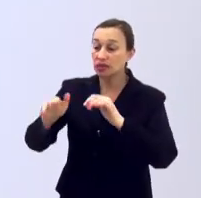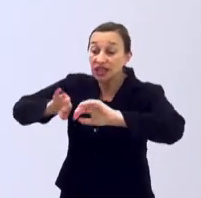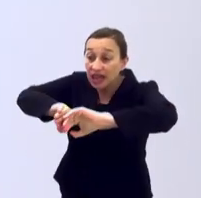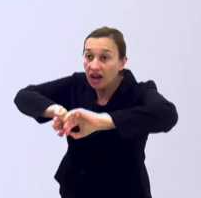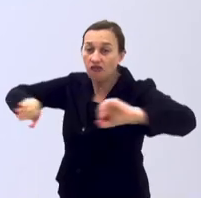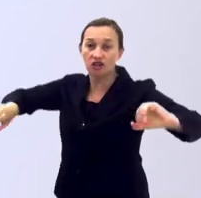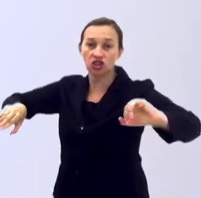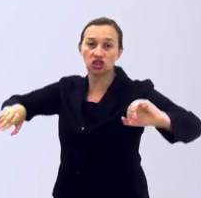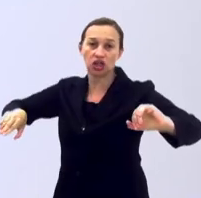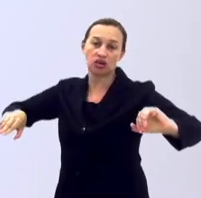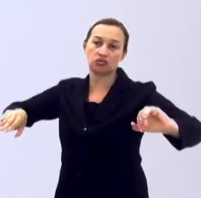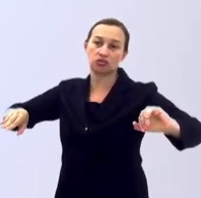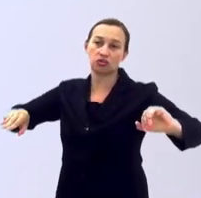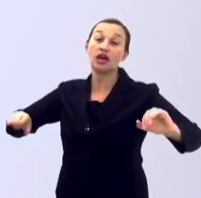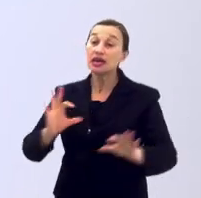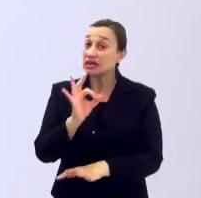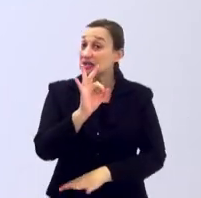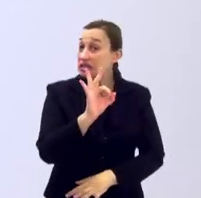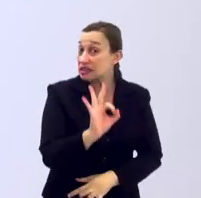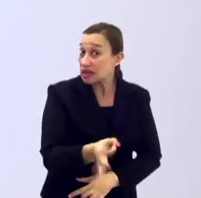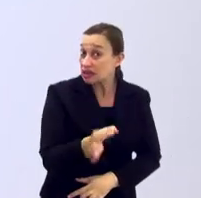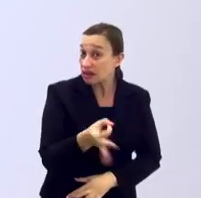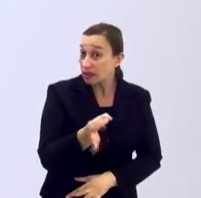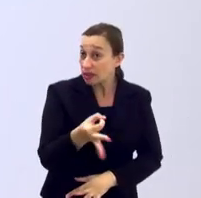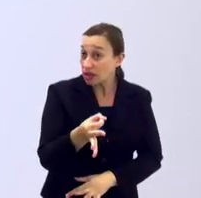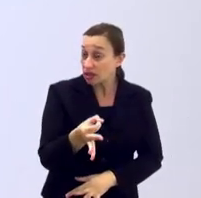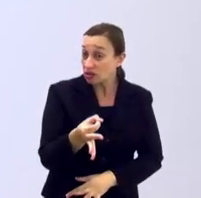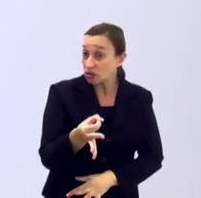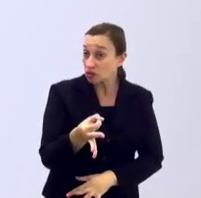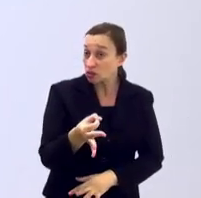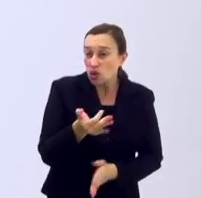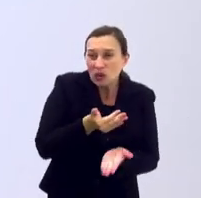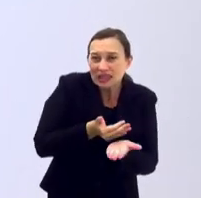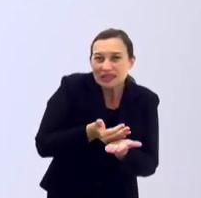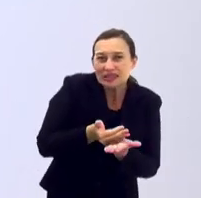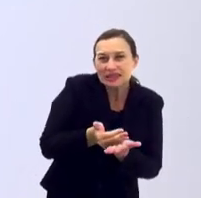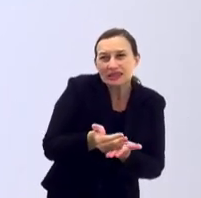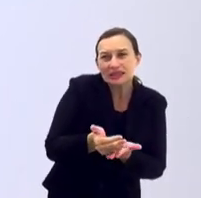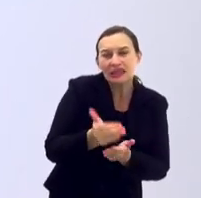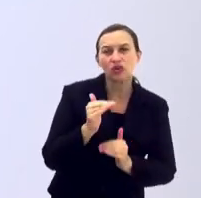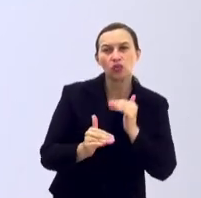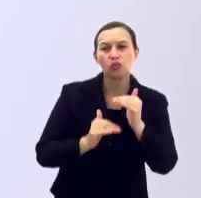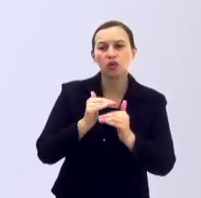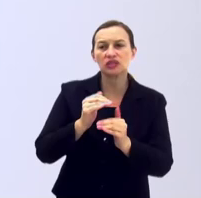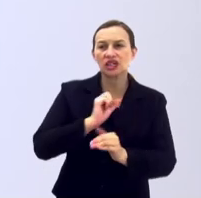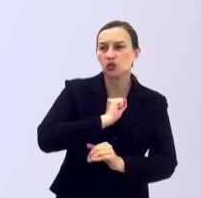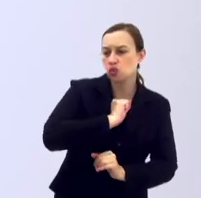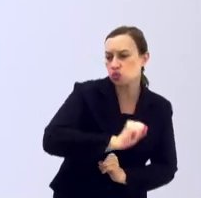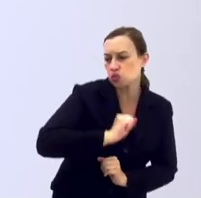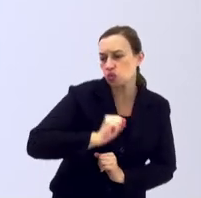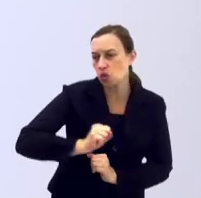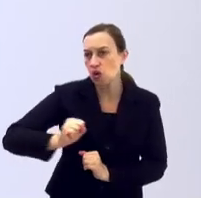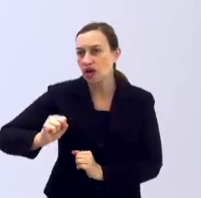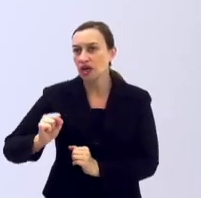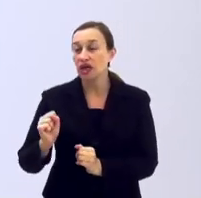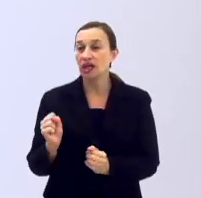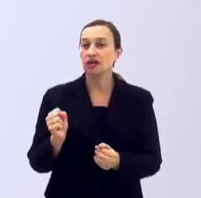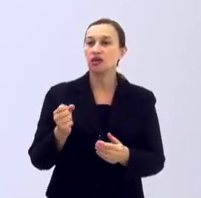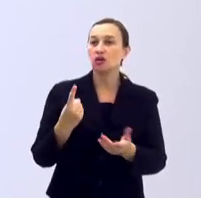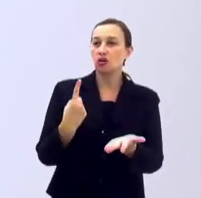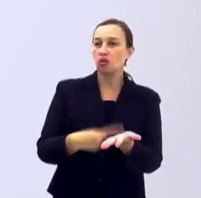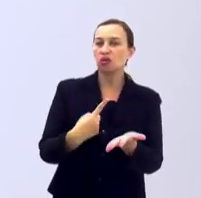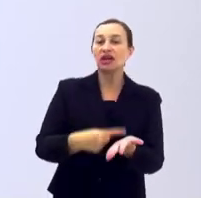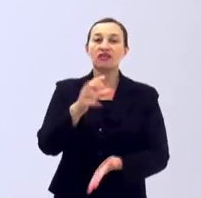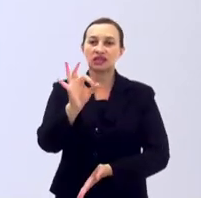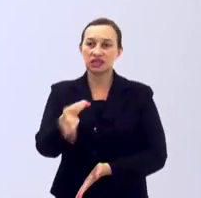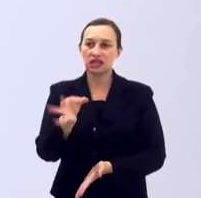própria comunidade. E, posteriormente, óbvio que, quando inicia-se o processo de extermínio, eles